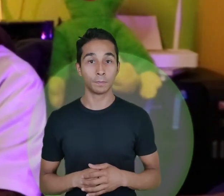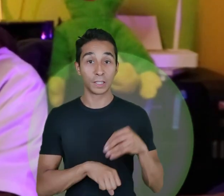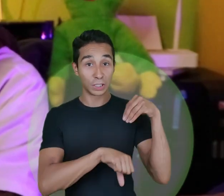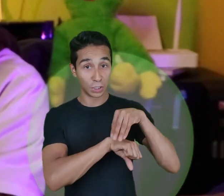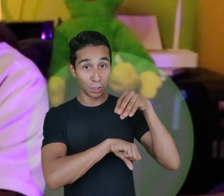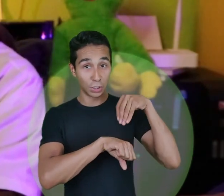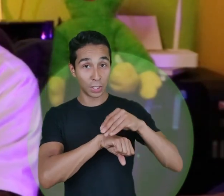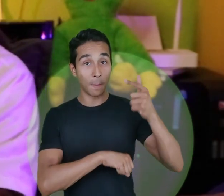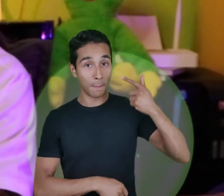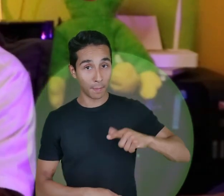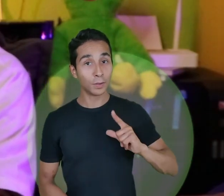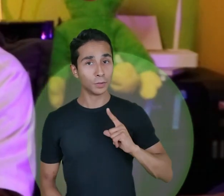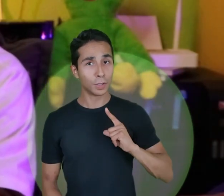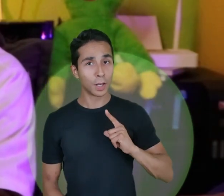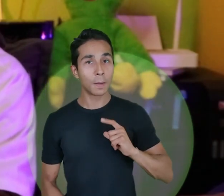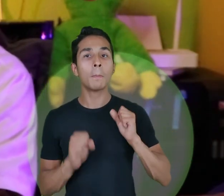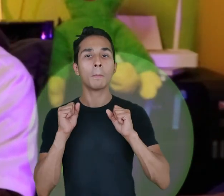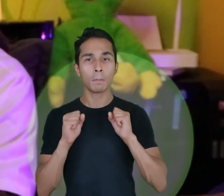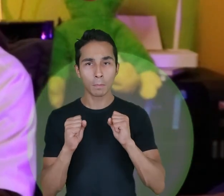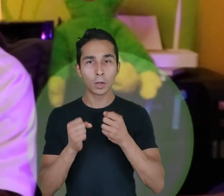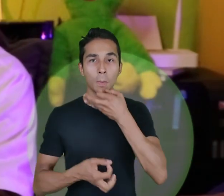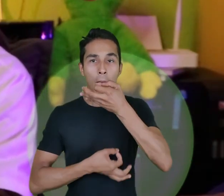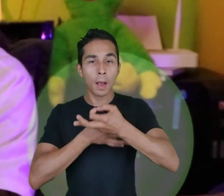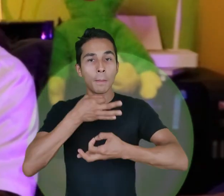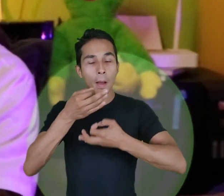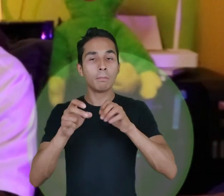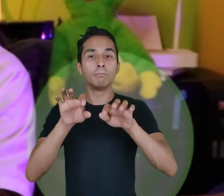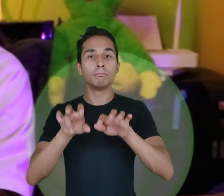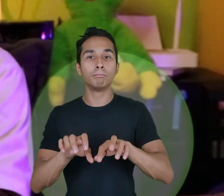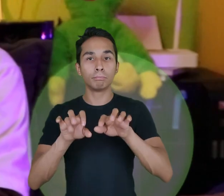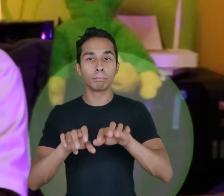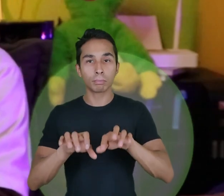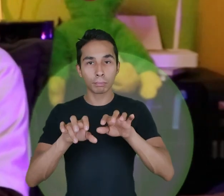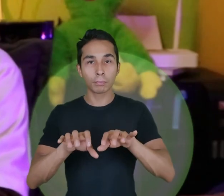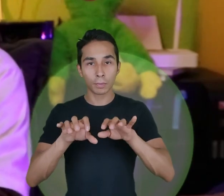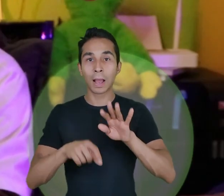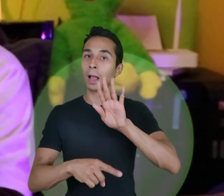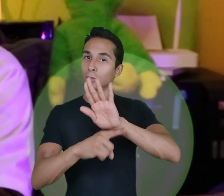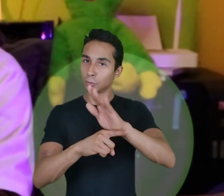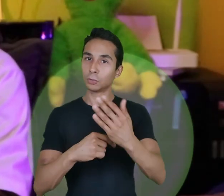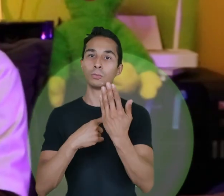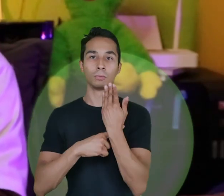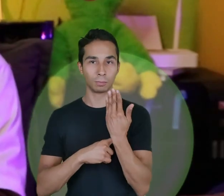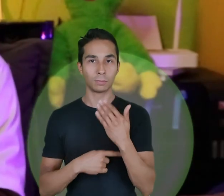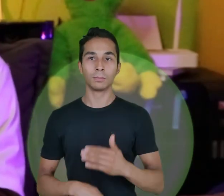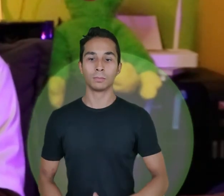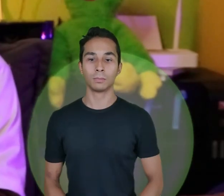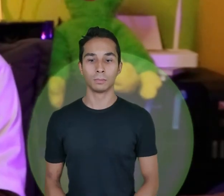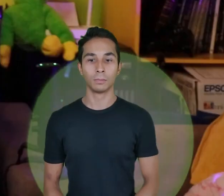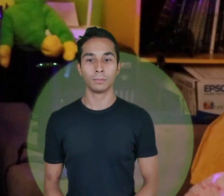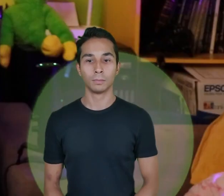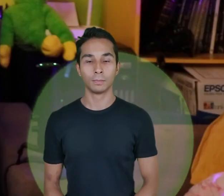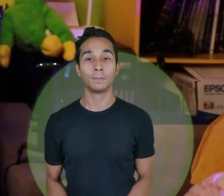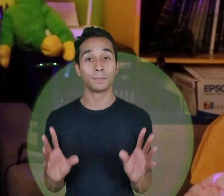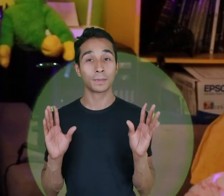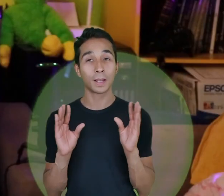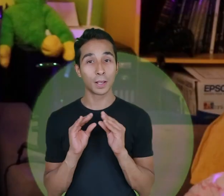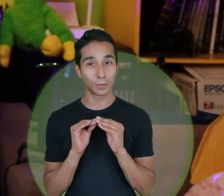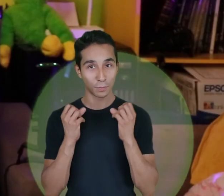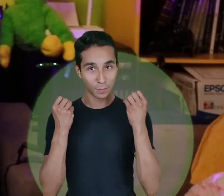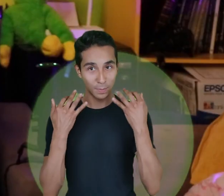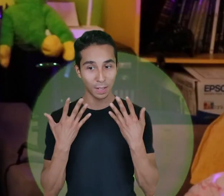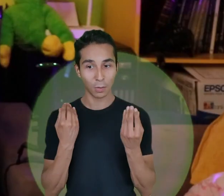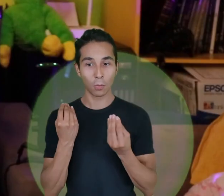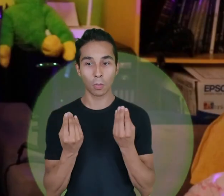você sabe outras dicas, outras coisas em relação a isso, coloca aqui para os amiguinhos, ajuda aí quem tiver com dificuldade, bora se ajudar. Vou falar brevemente